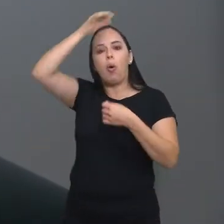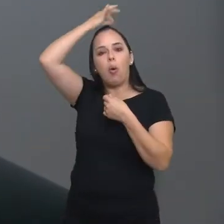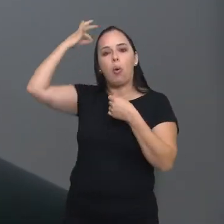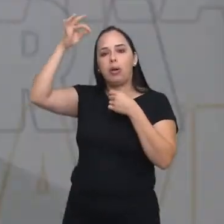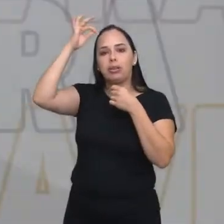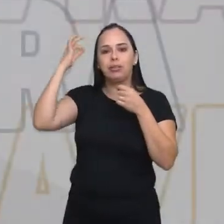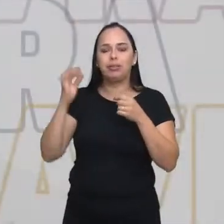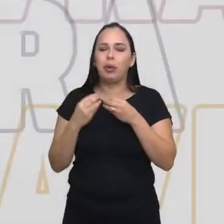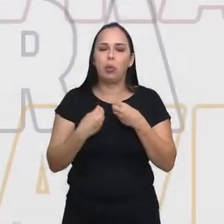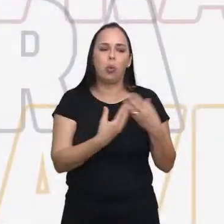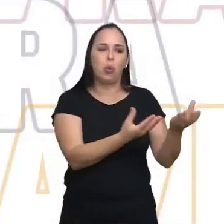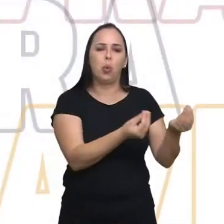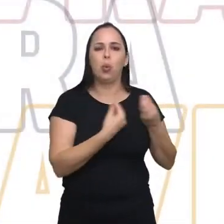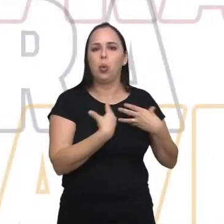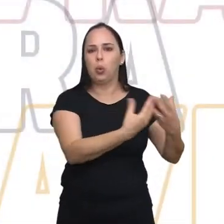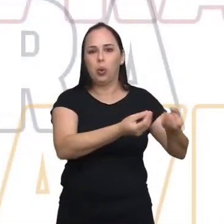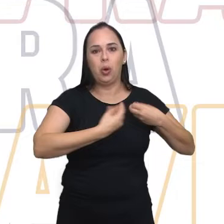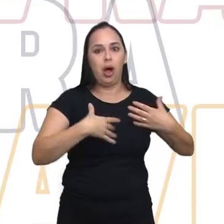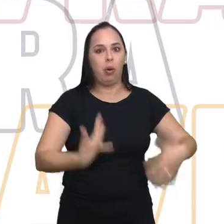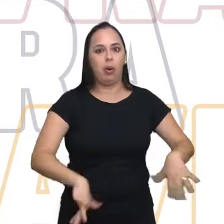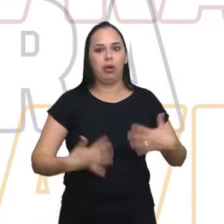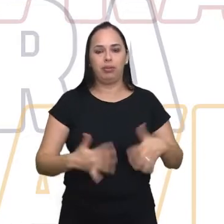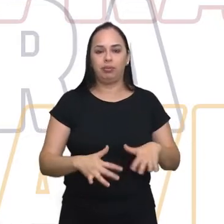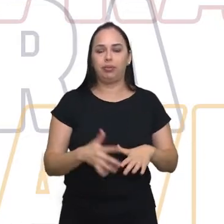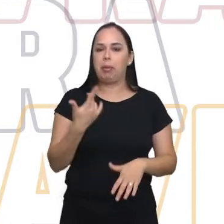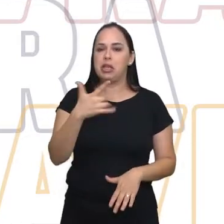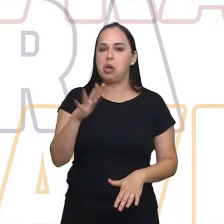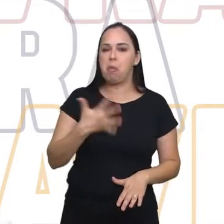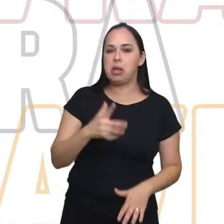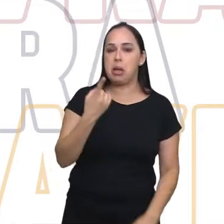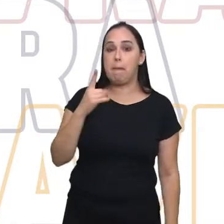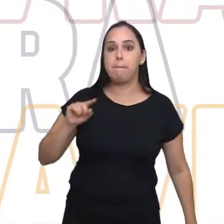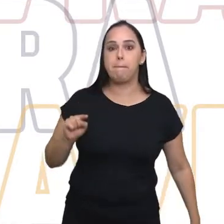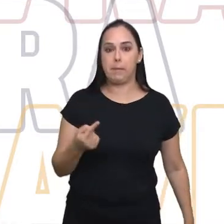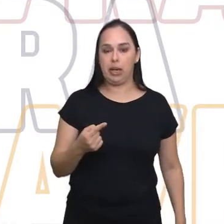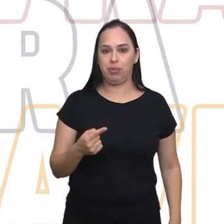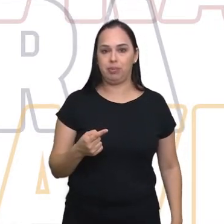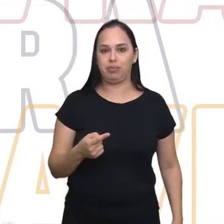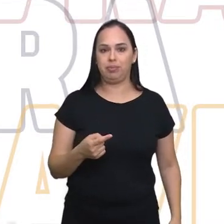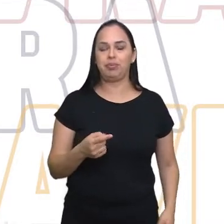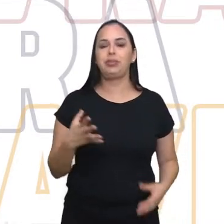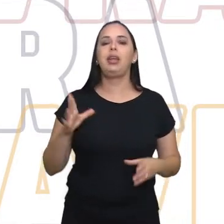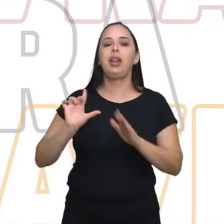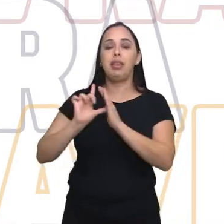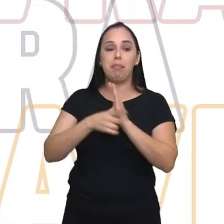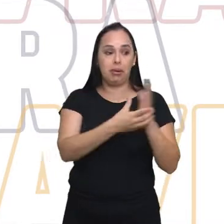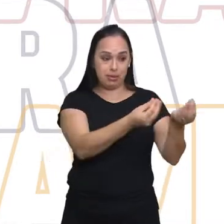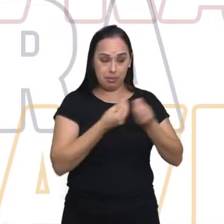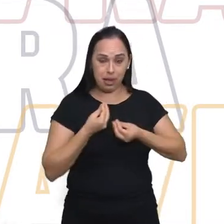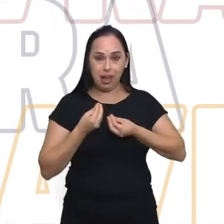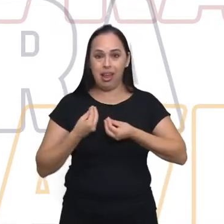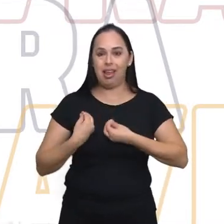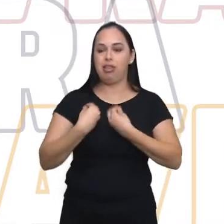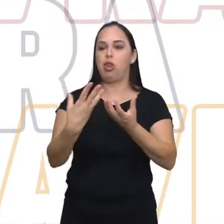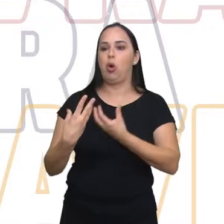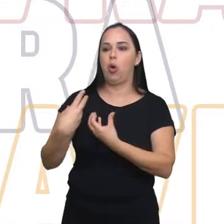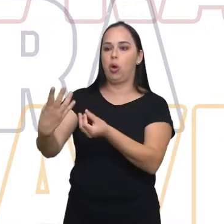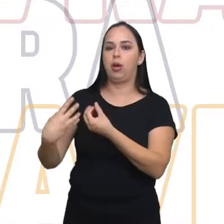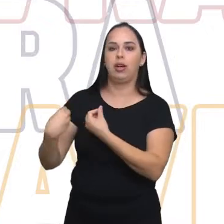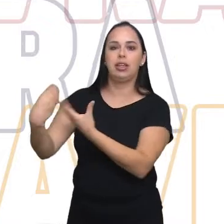os lenços, nós recebemos muitos. Eu tenho mais de 1000 peças, eu levo bastante nos hospitais